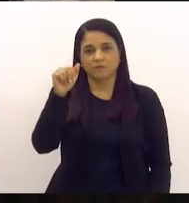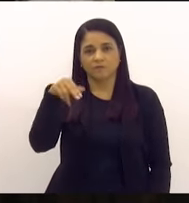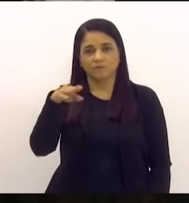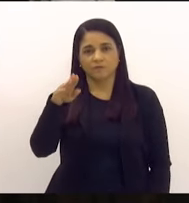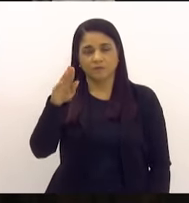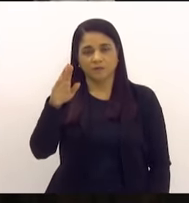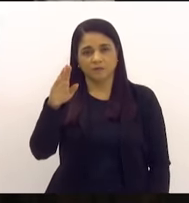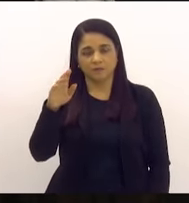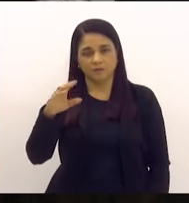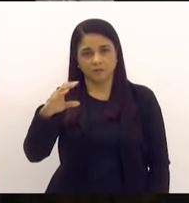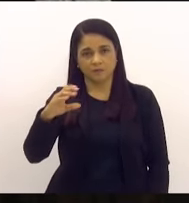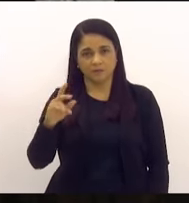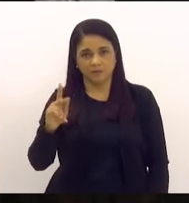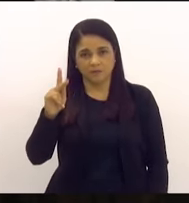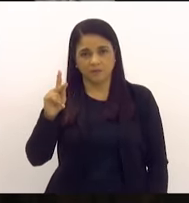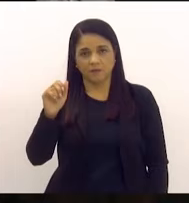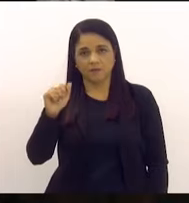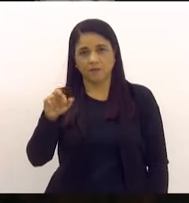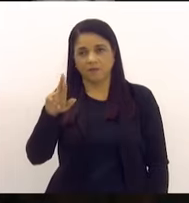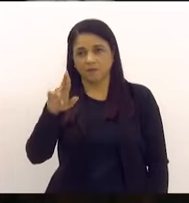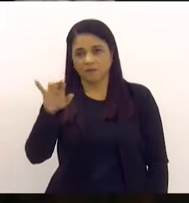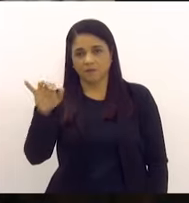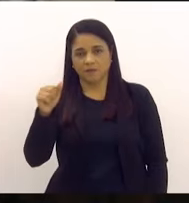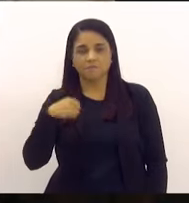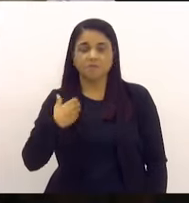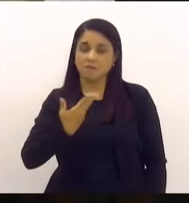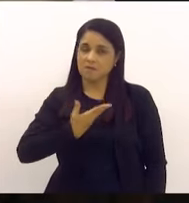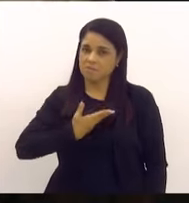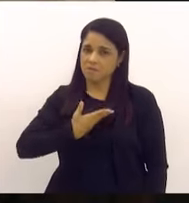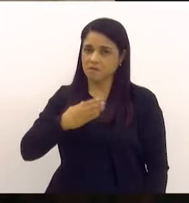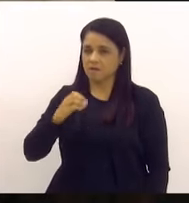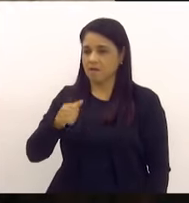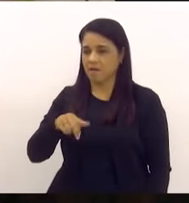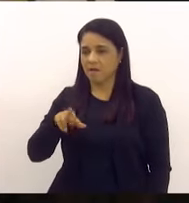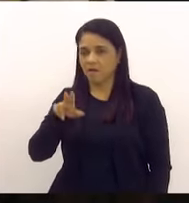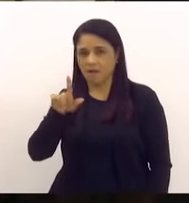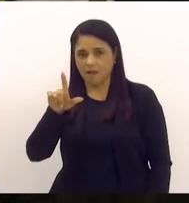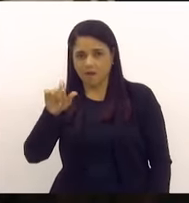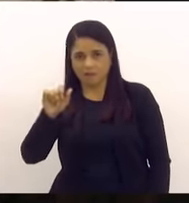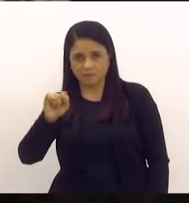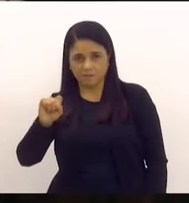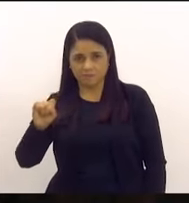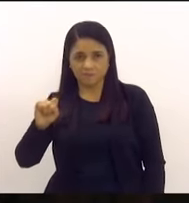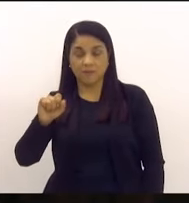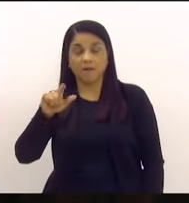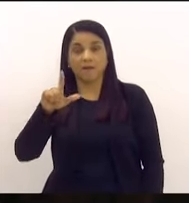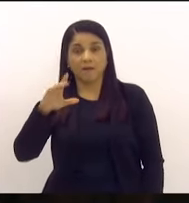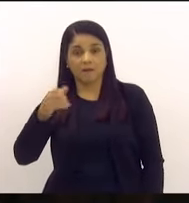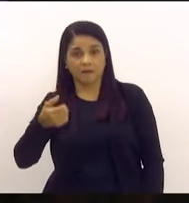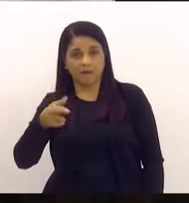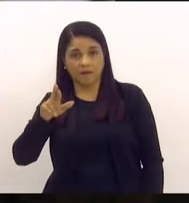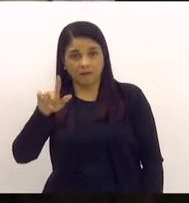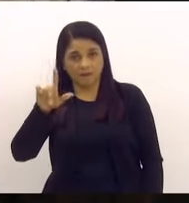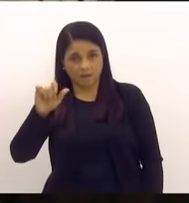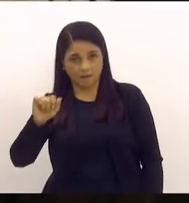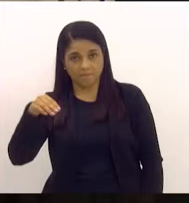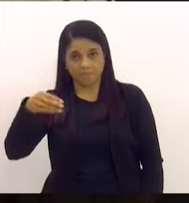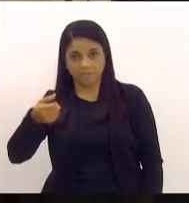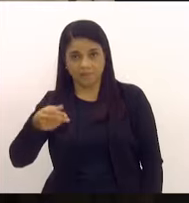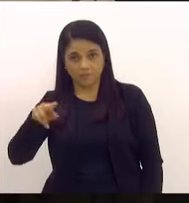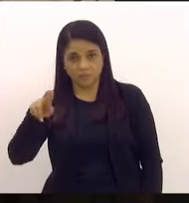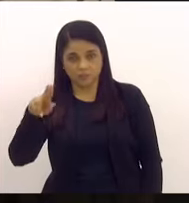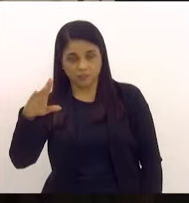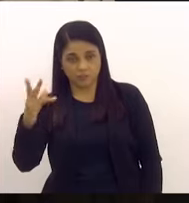Barra. Acredito que a querida amiga Carla Machado não se encontra presente, porque deve estar lá no funeral.